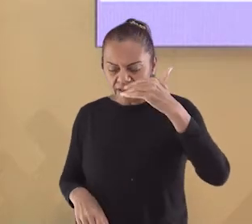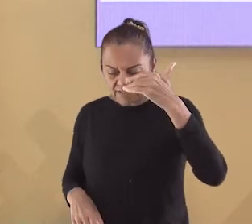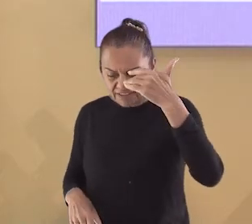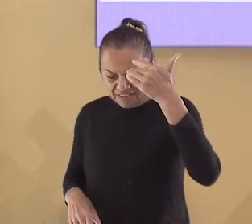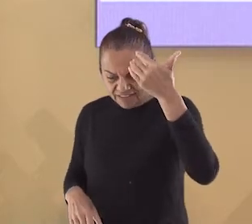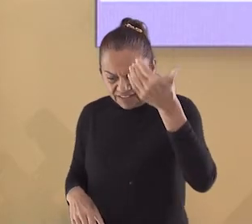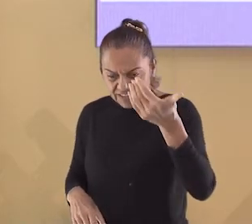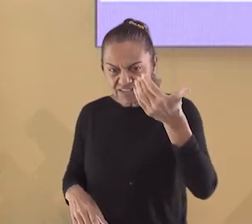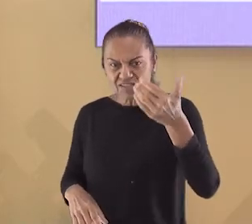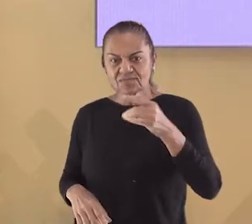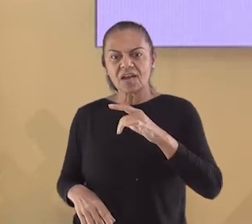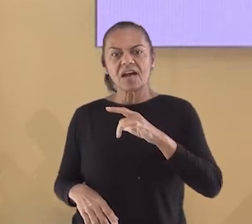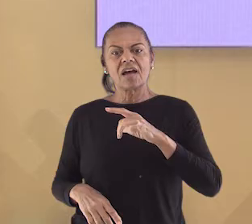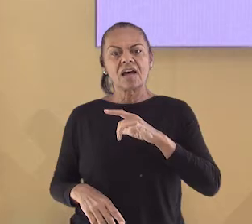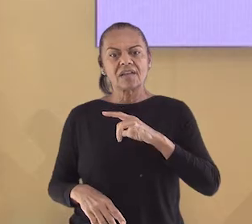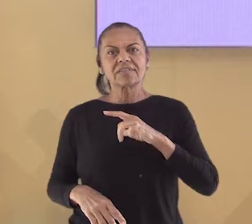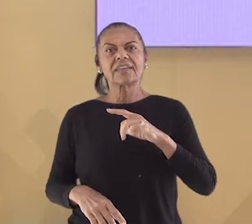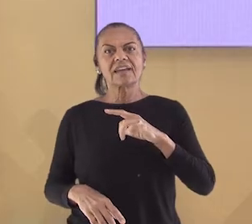de Alá.